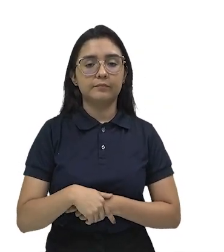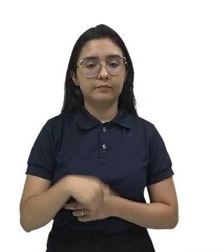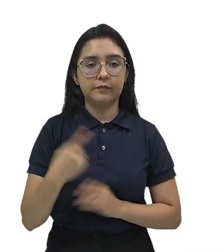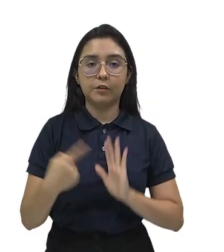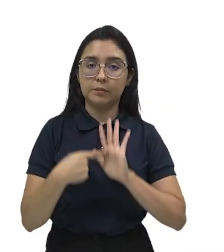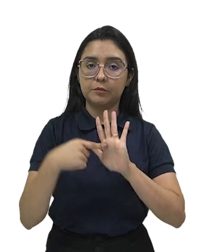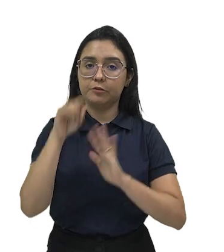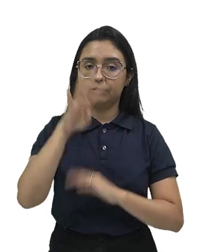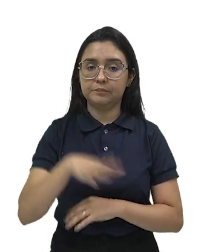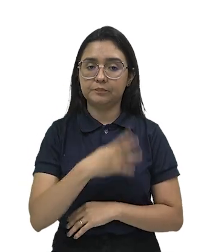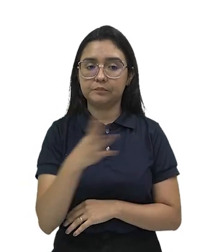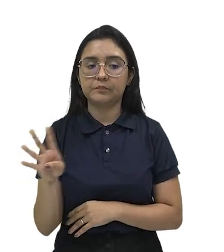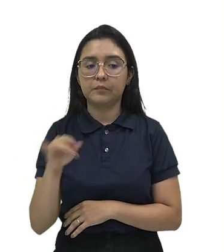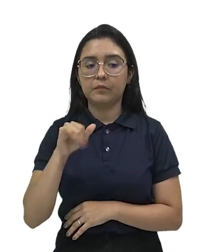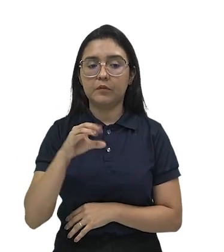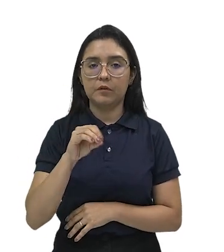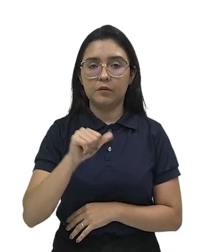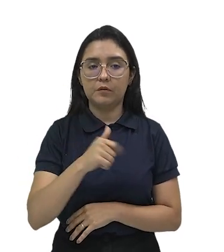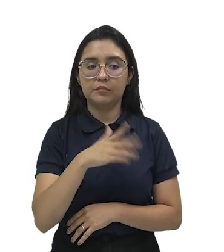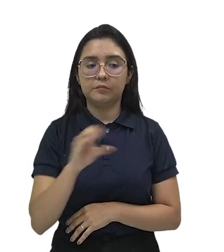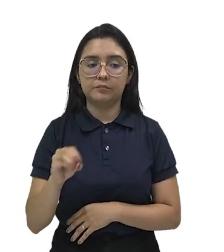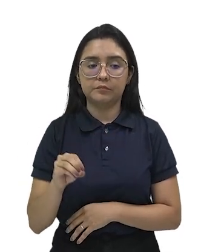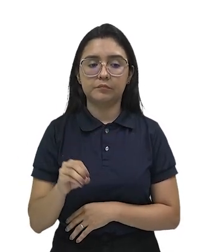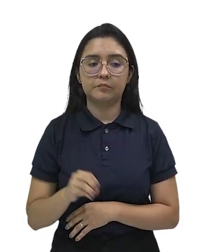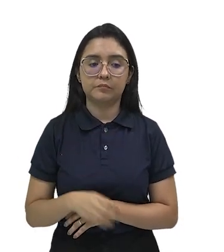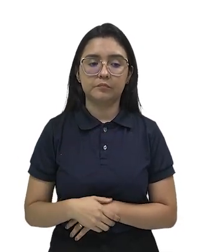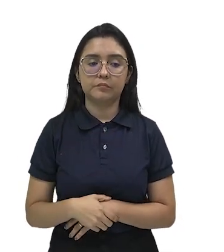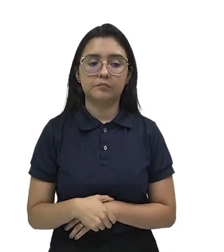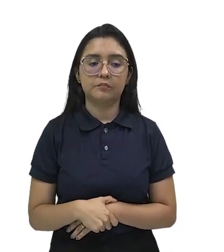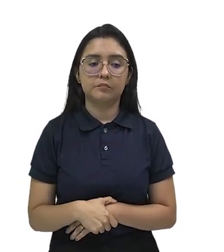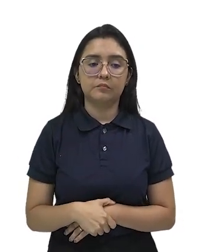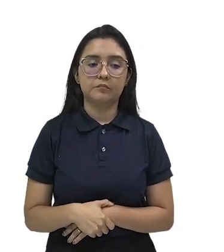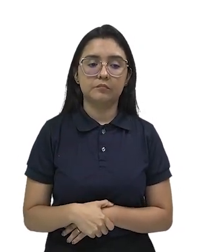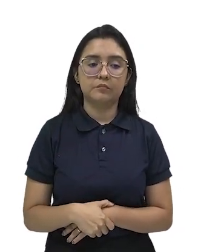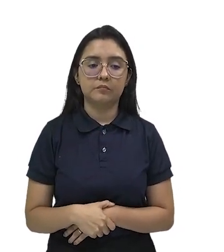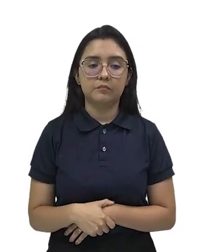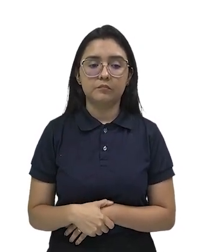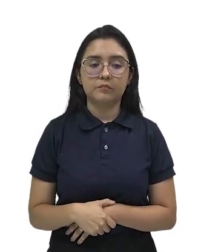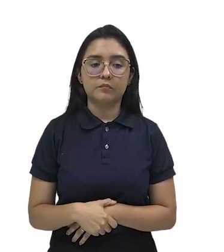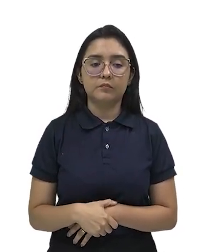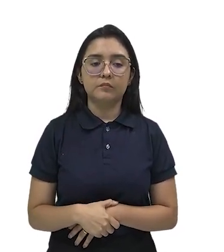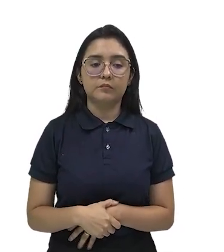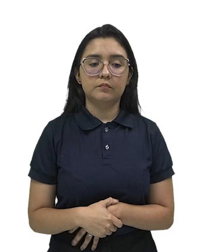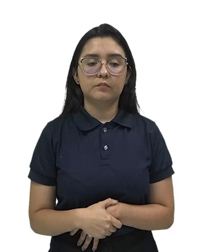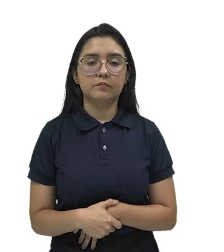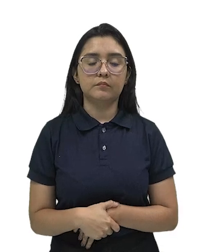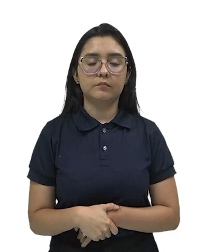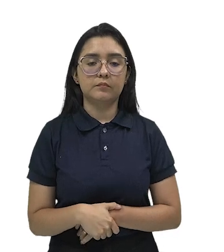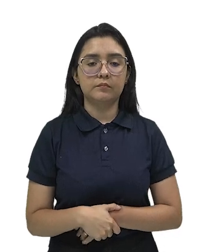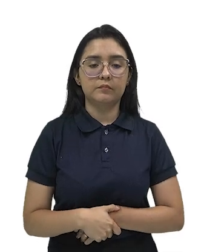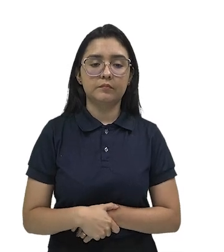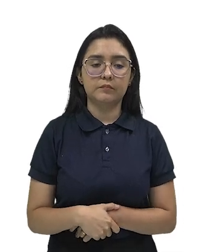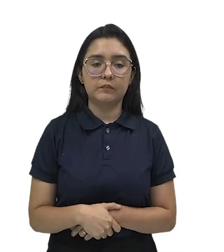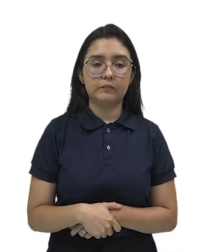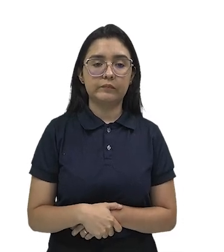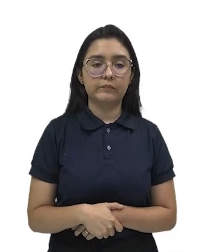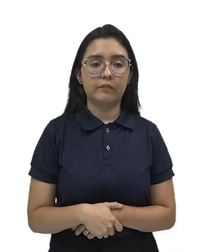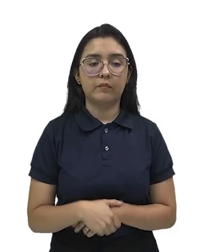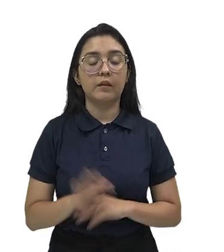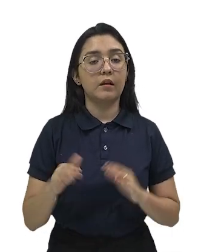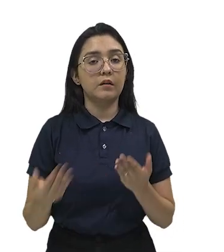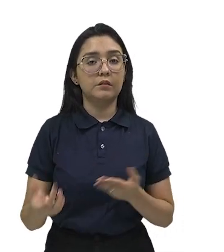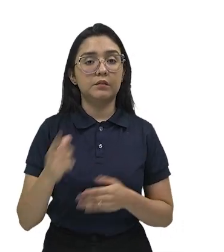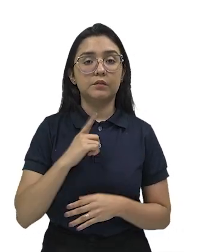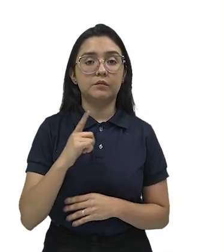ó. João, né? Olha, ele está fazendo esse curso, que é um curso de